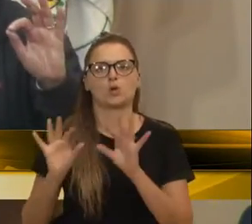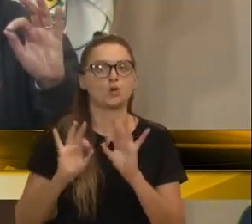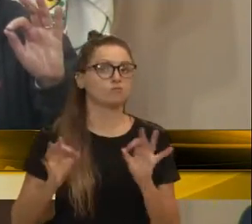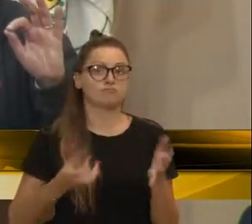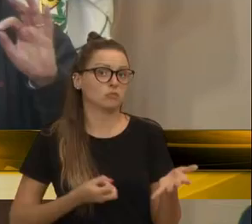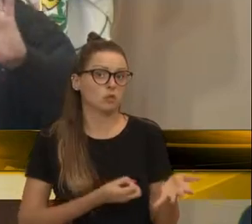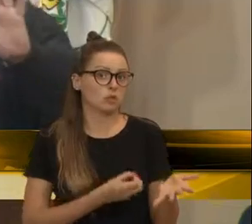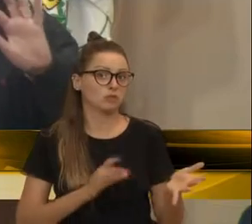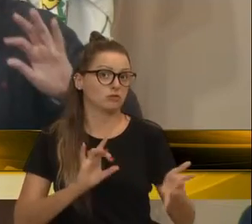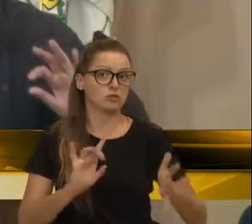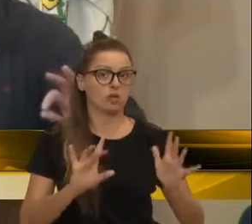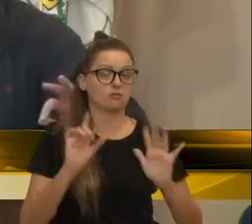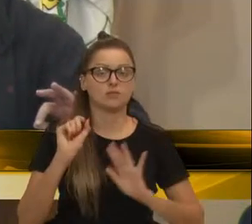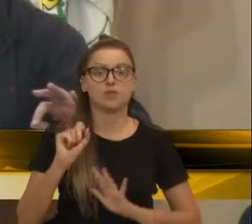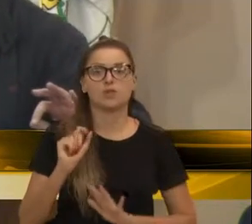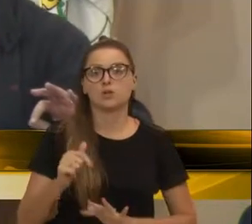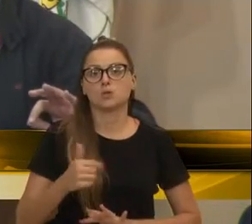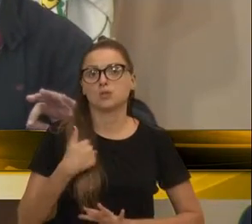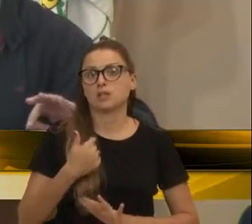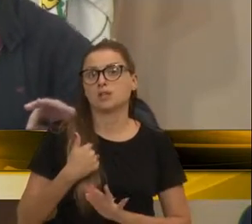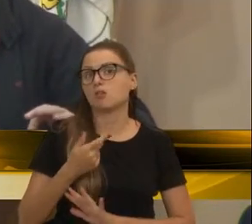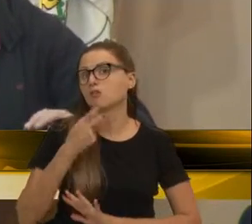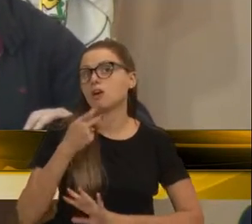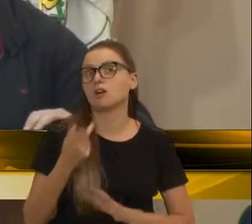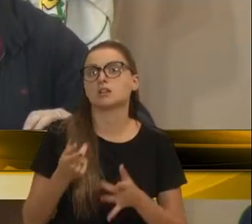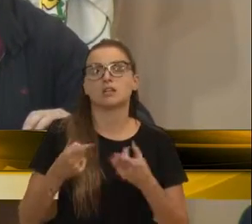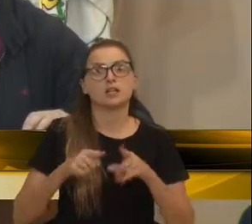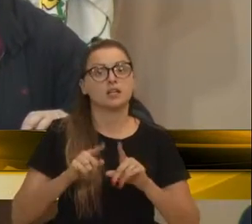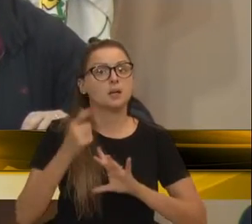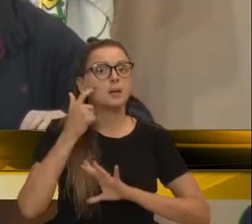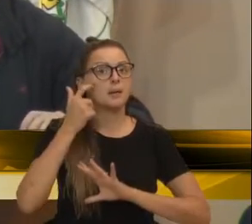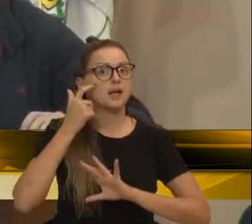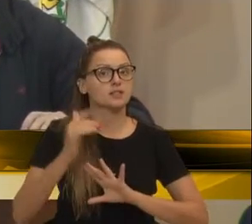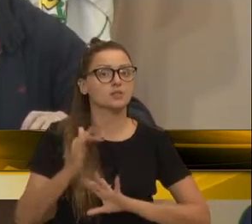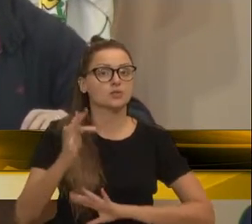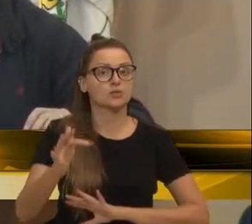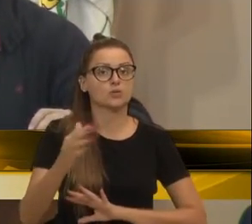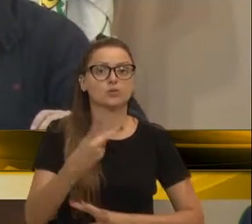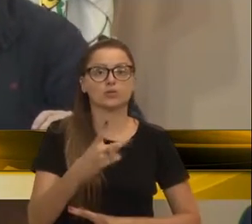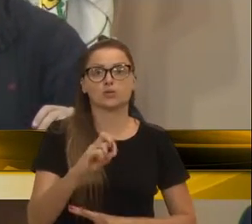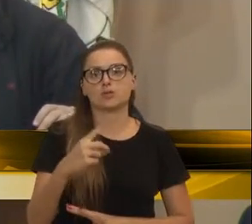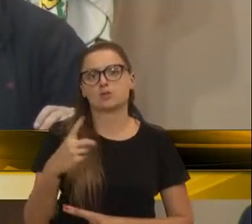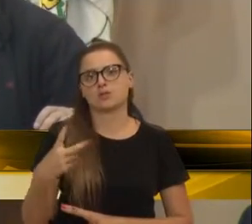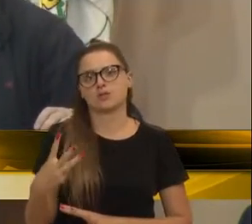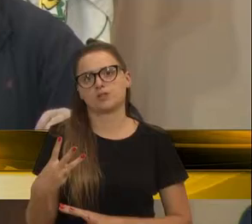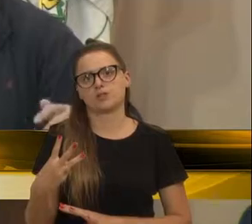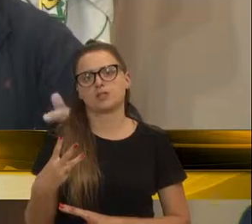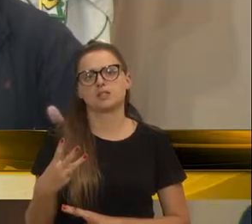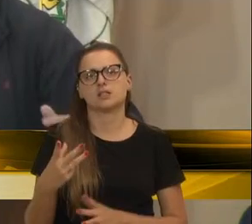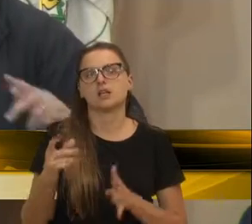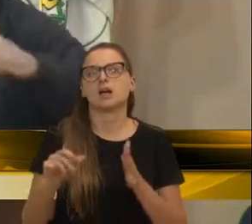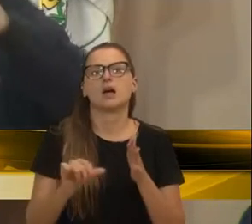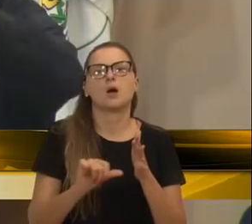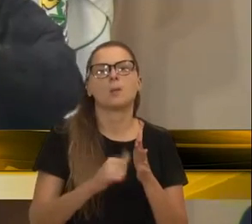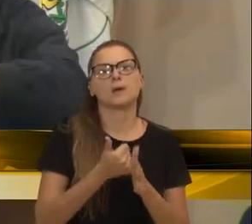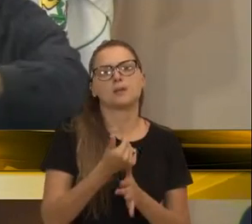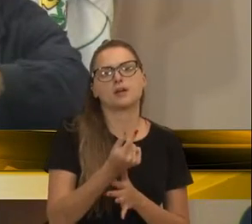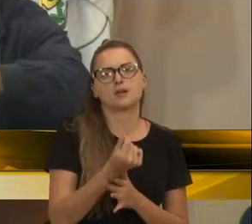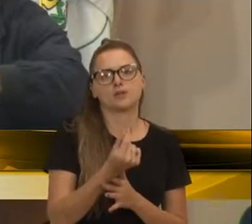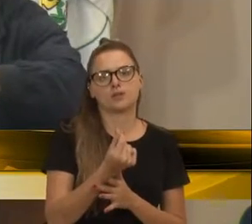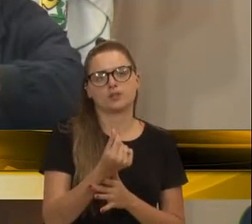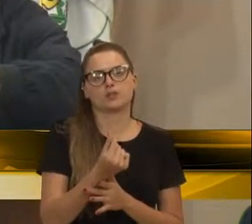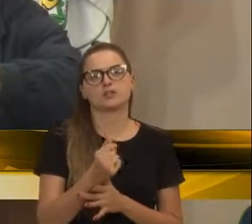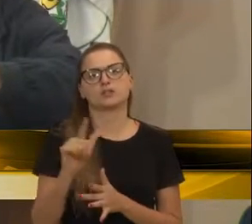números. É isso que eu perguntei para ela. E numa projeção, em 2023, a primeira rúbrica será